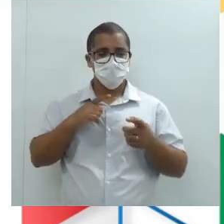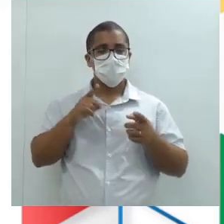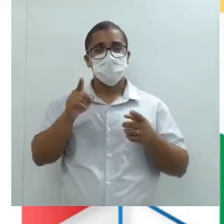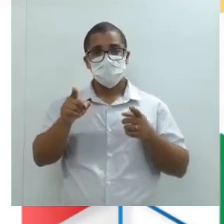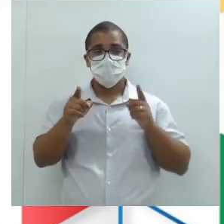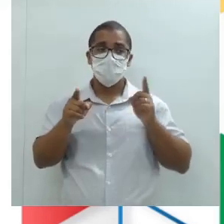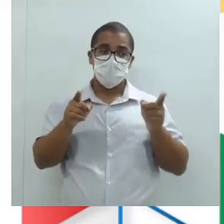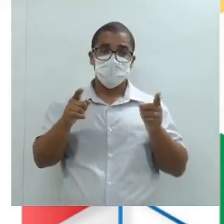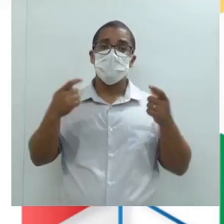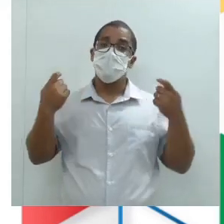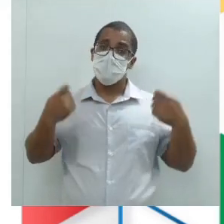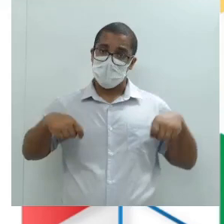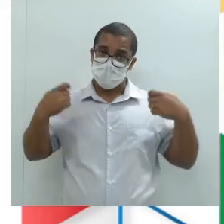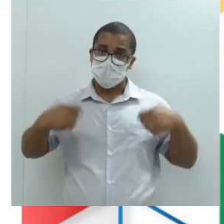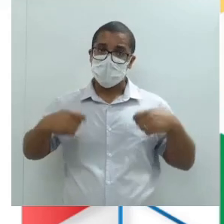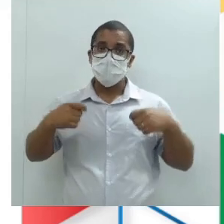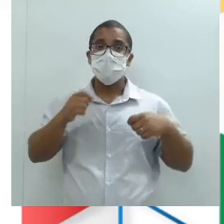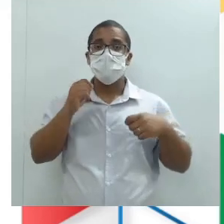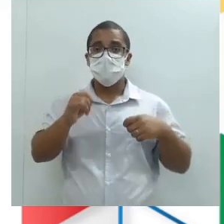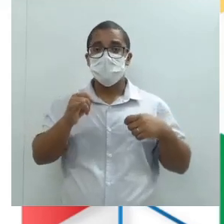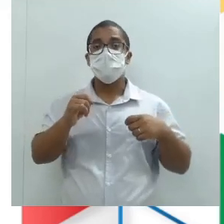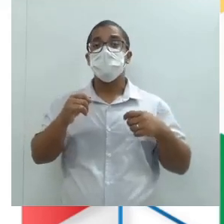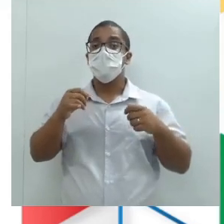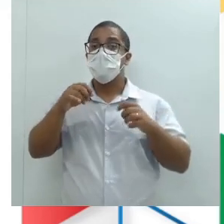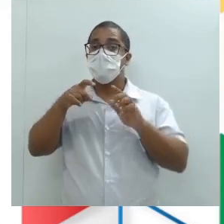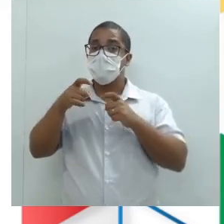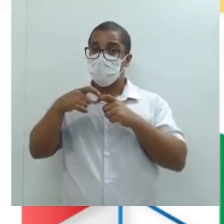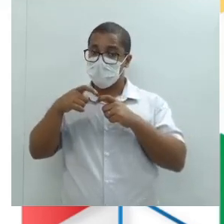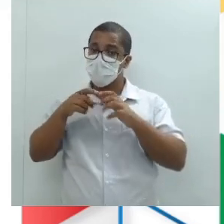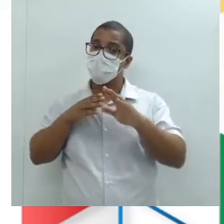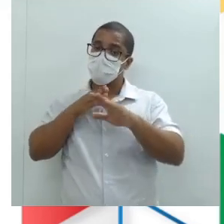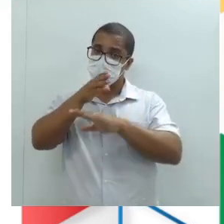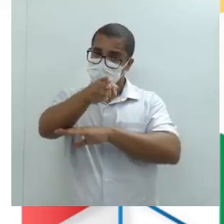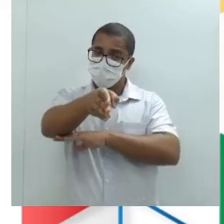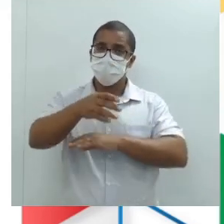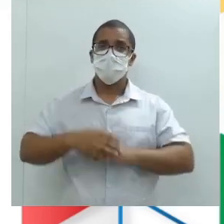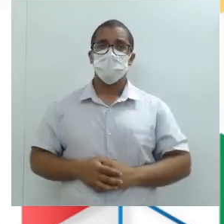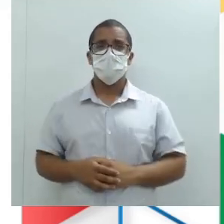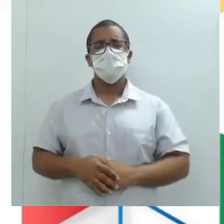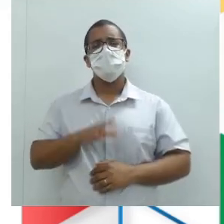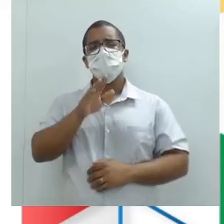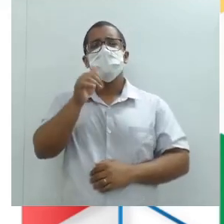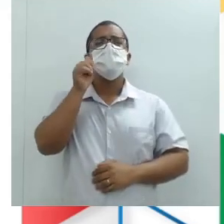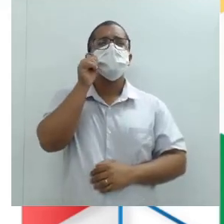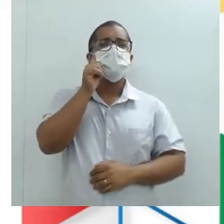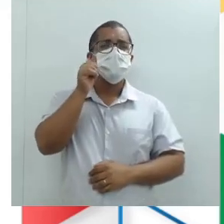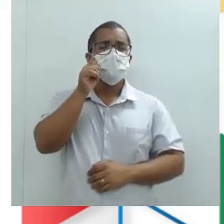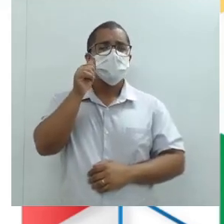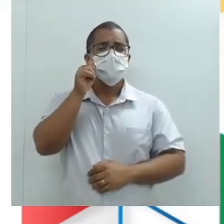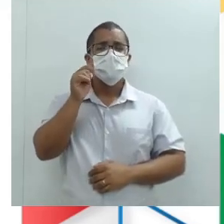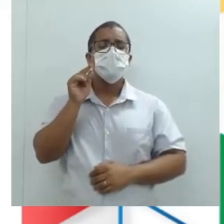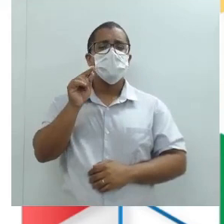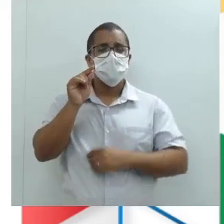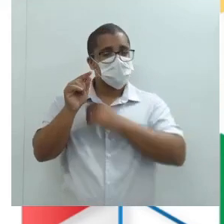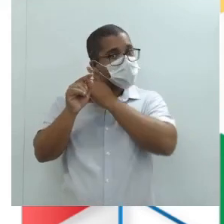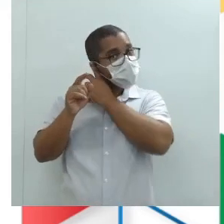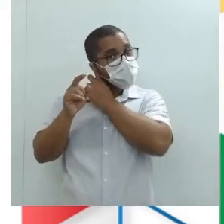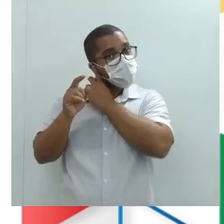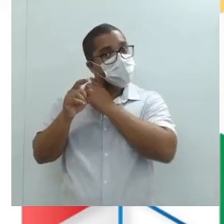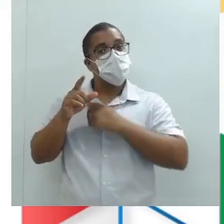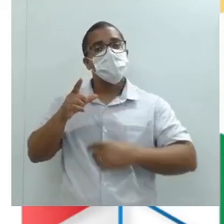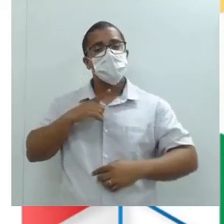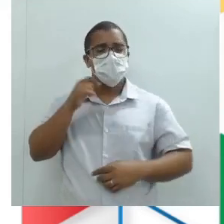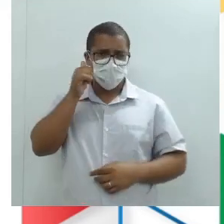casos ali vão necessitar de uma avaliação médica. Já na puberdade feminina, o início da puberdade